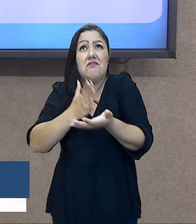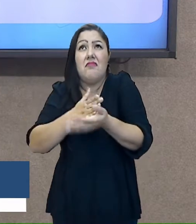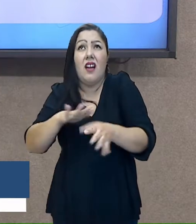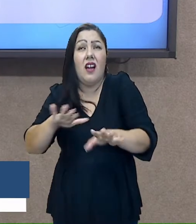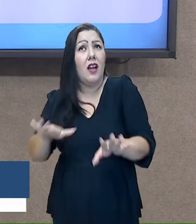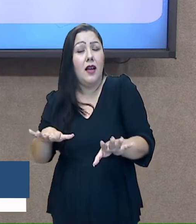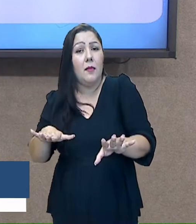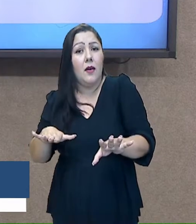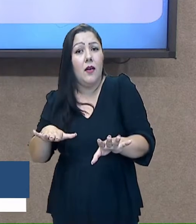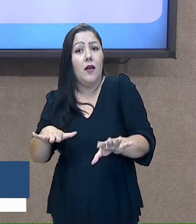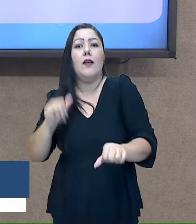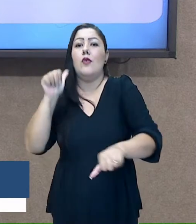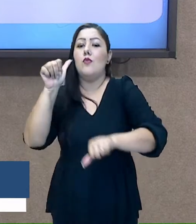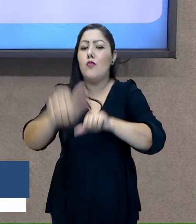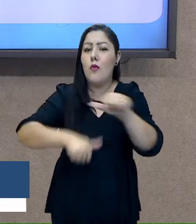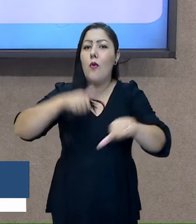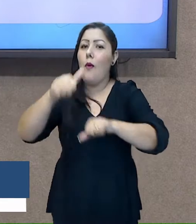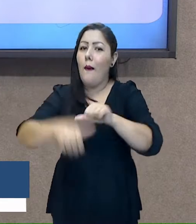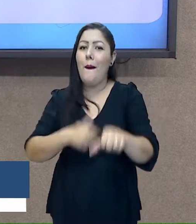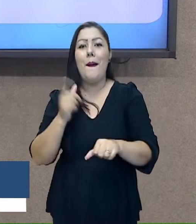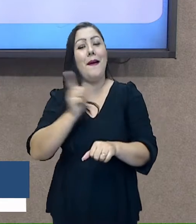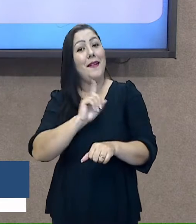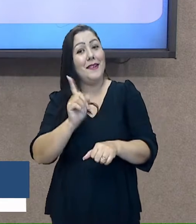muda, ela não sofre correção